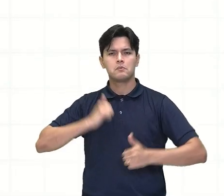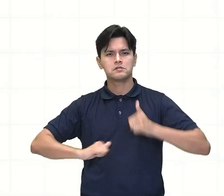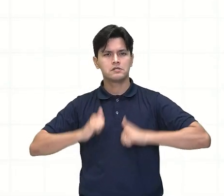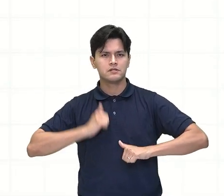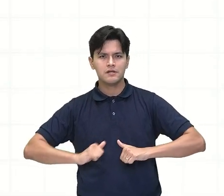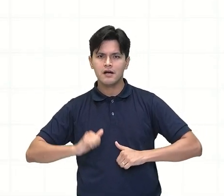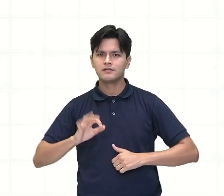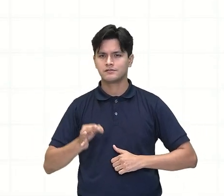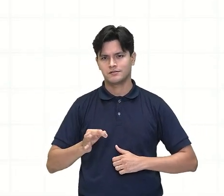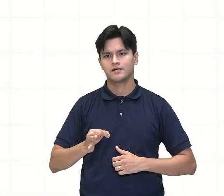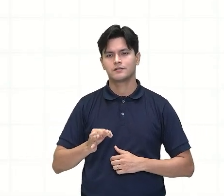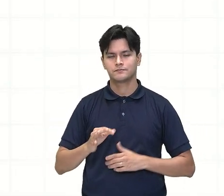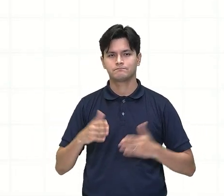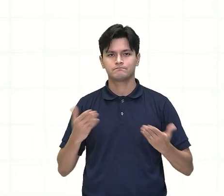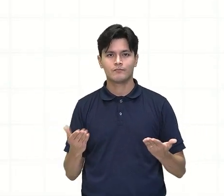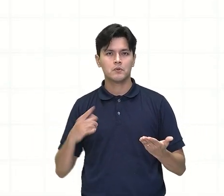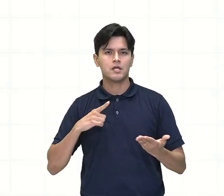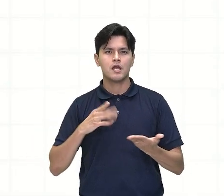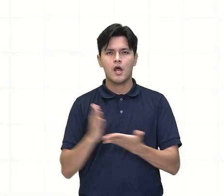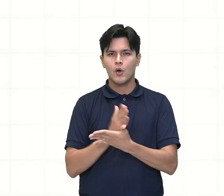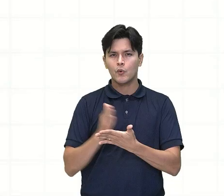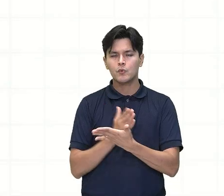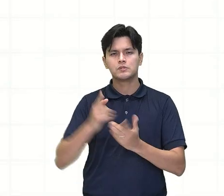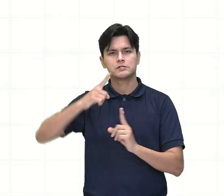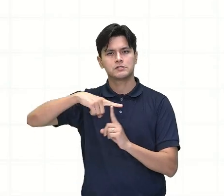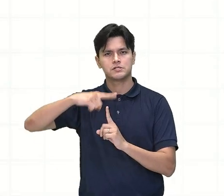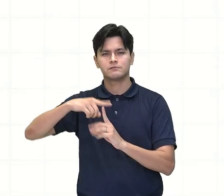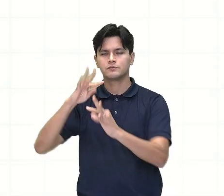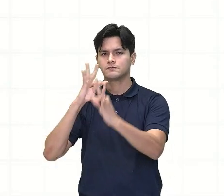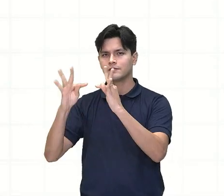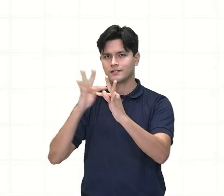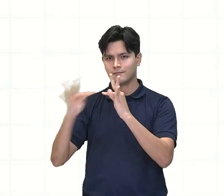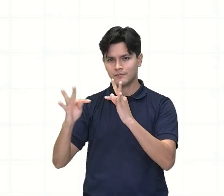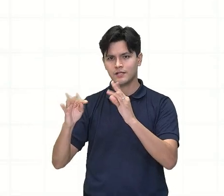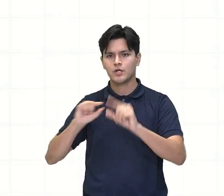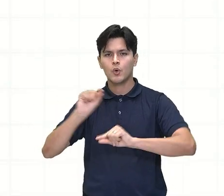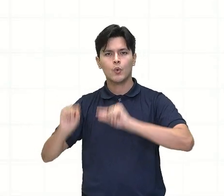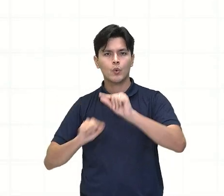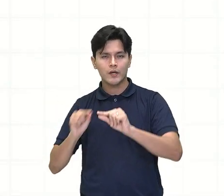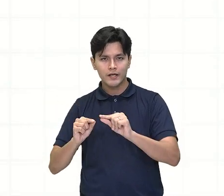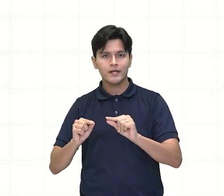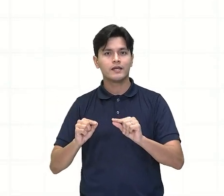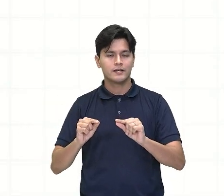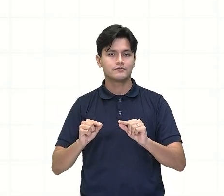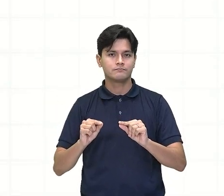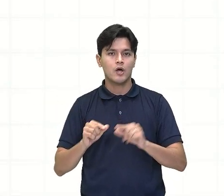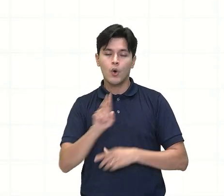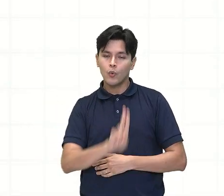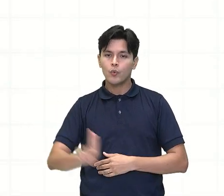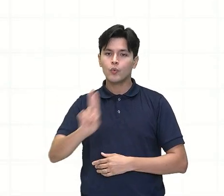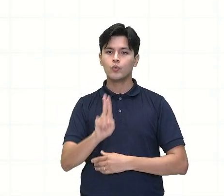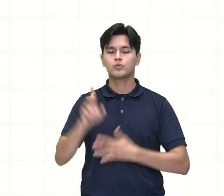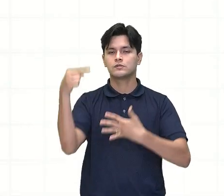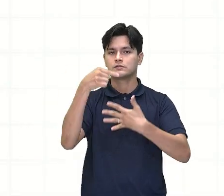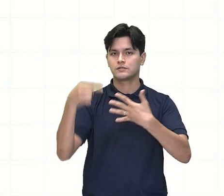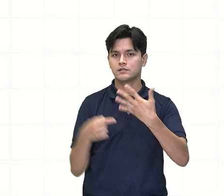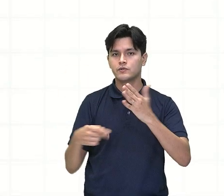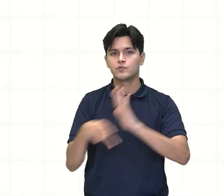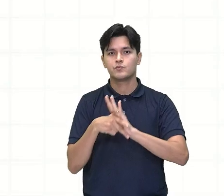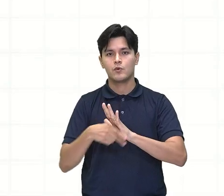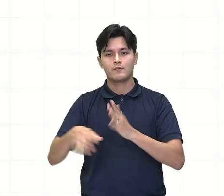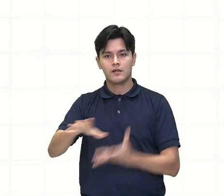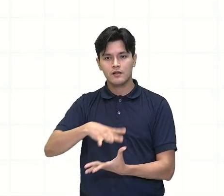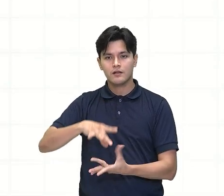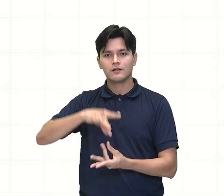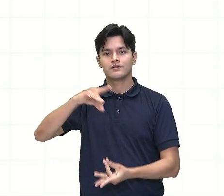incorporam espiritualidade, que incorporaram a espiritualidade e demonstraram uma redução significativa nos